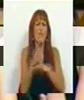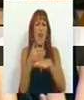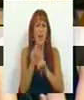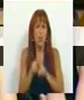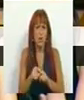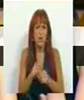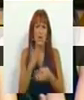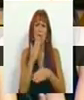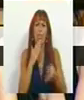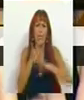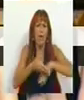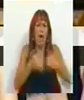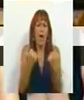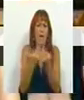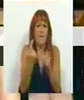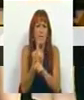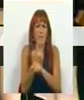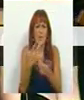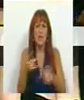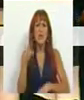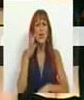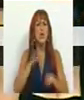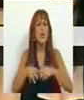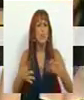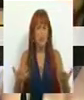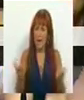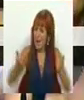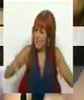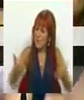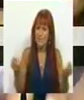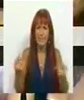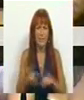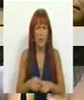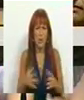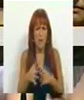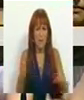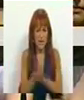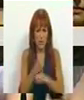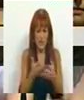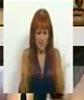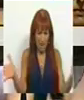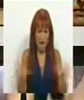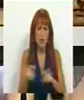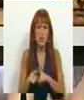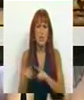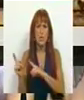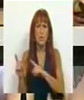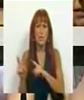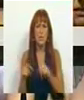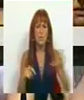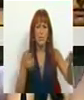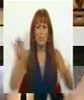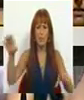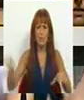valências, com as acessibilidades. Senhoras e senhores deputados, é preciso, de facto, aumentar as valências nos três polos do